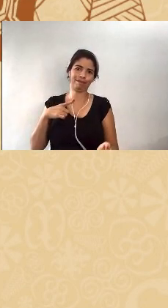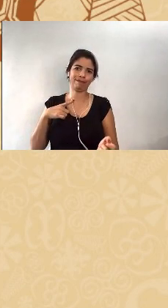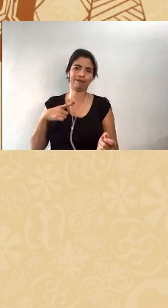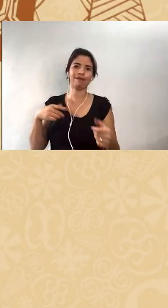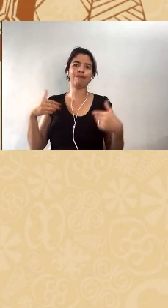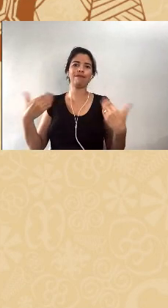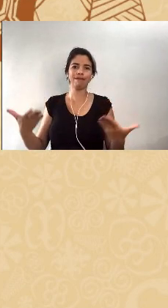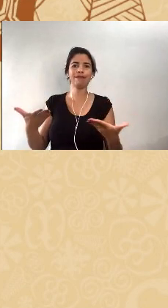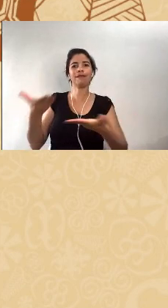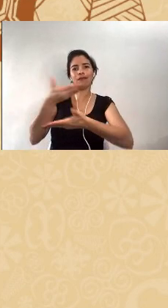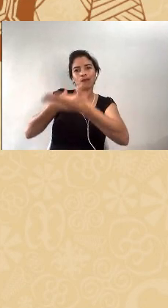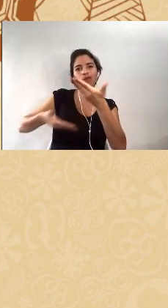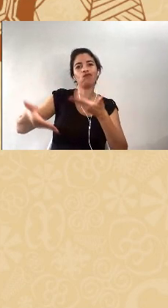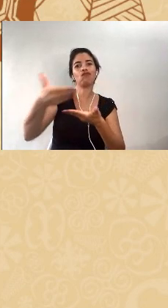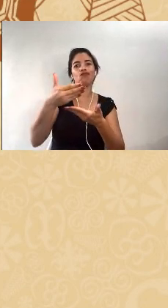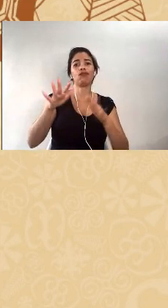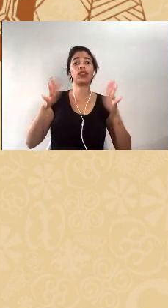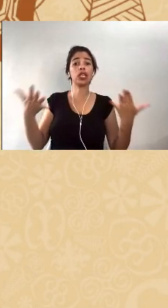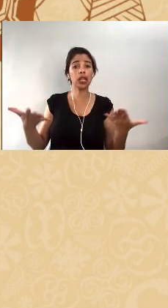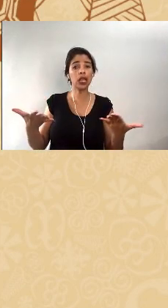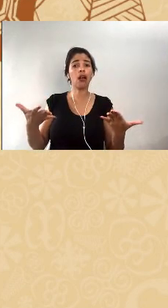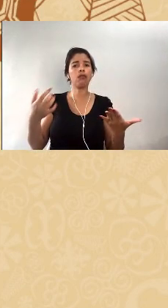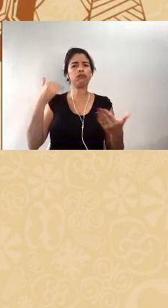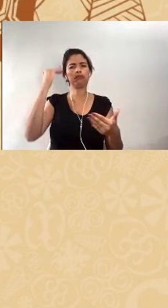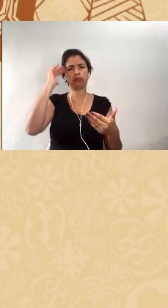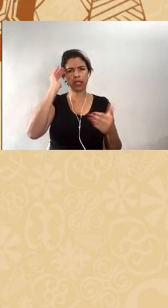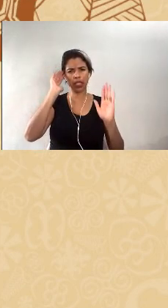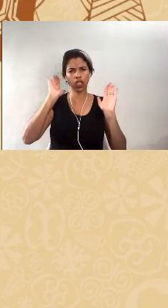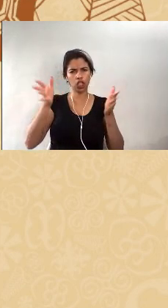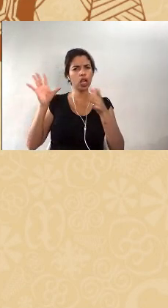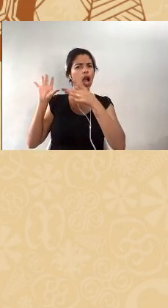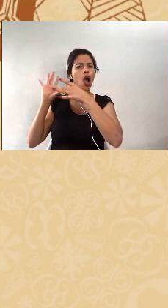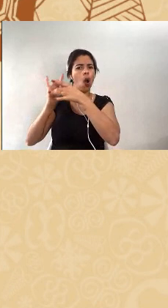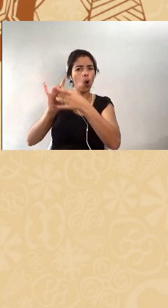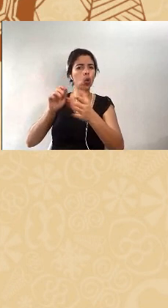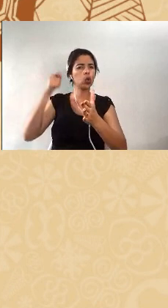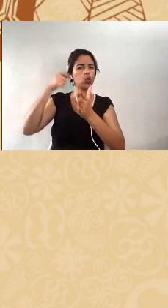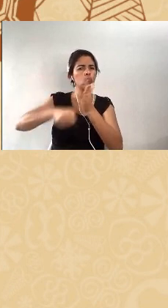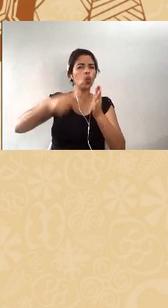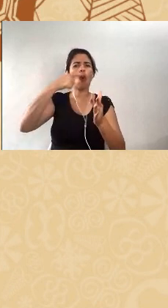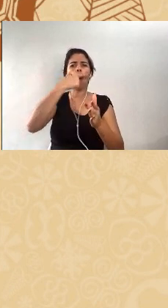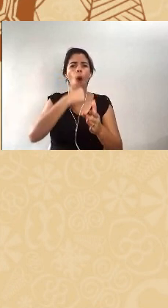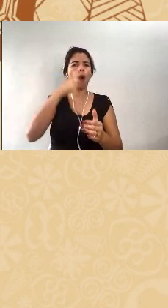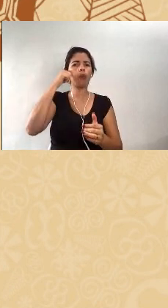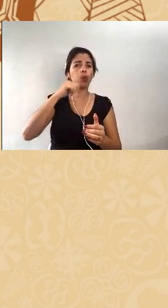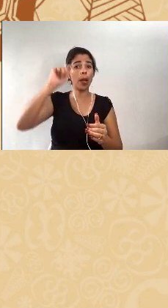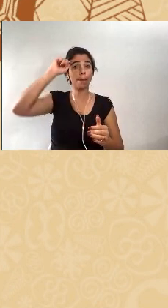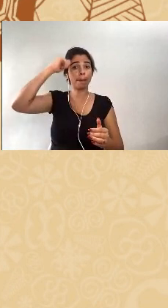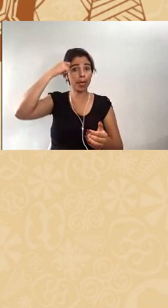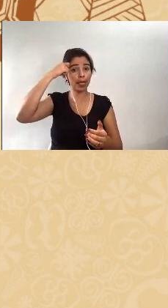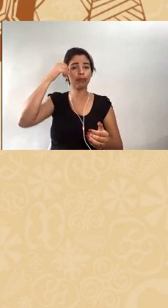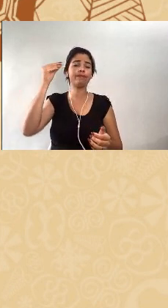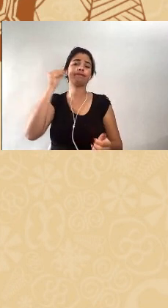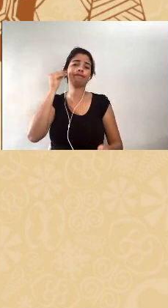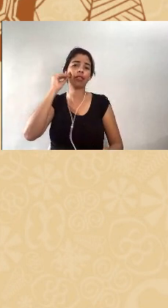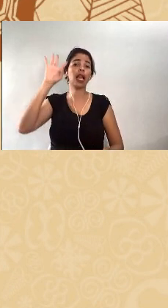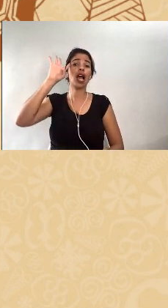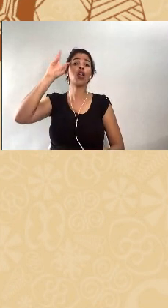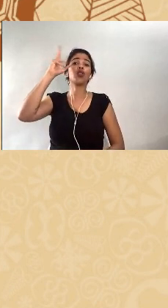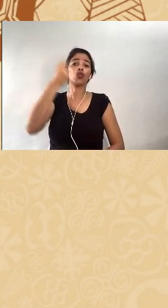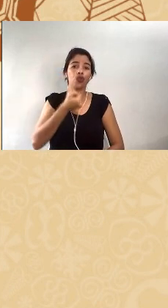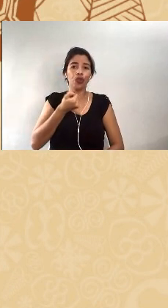interseccional. Então, o movimento negro entendido, né, aqui como luta de negros, negras, na perspectiva de resolver seus problemas na sociedade, aí, de